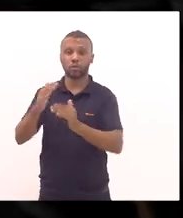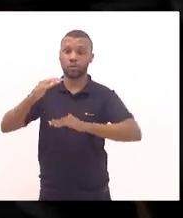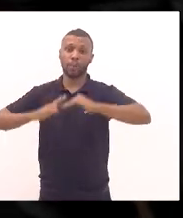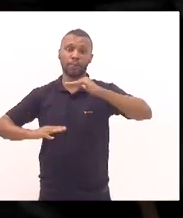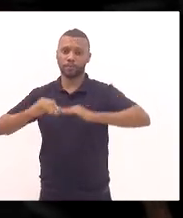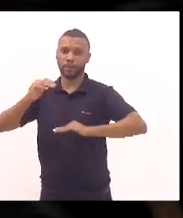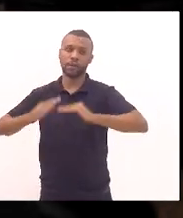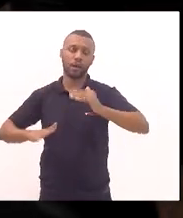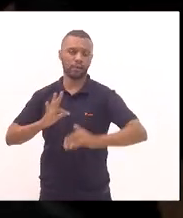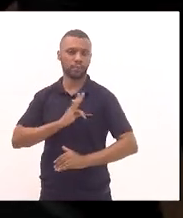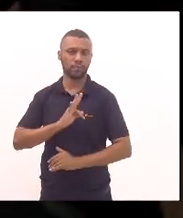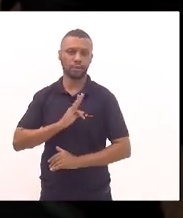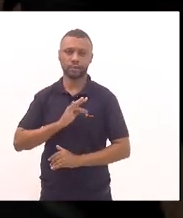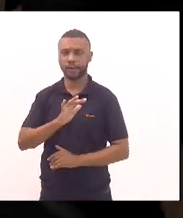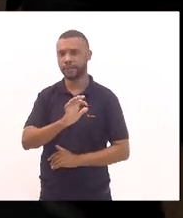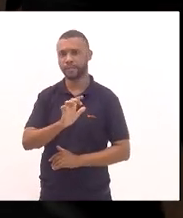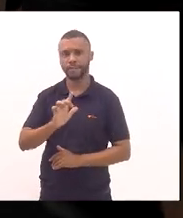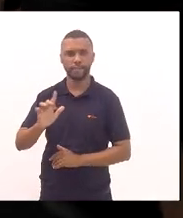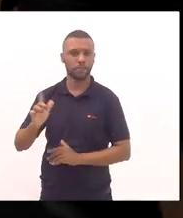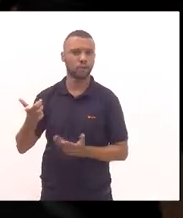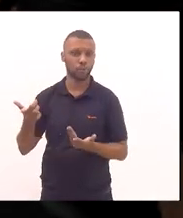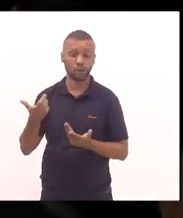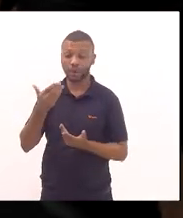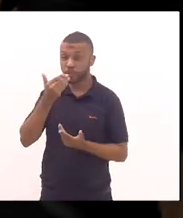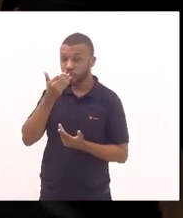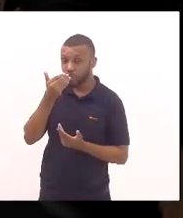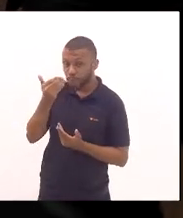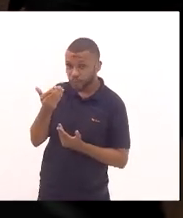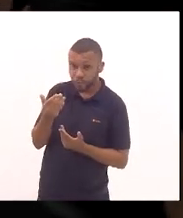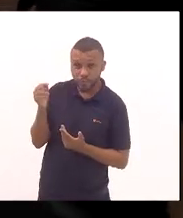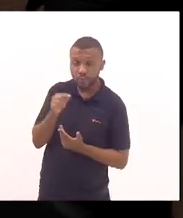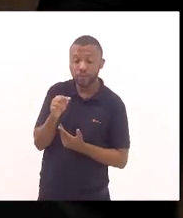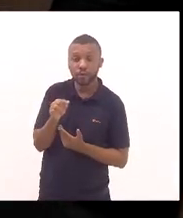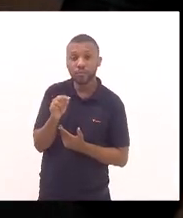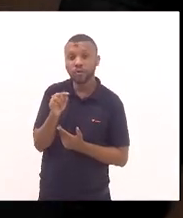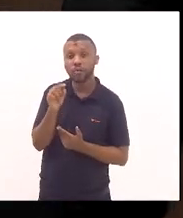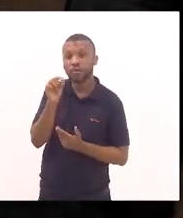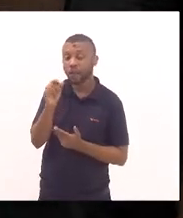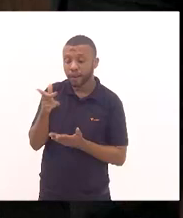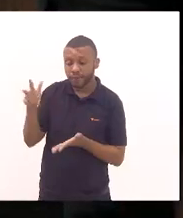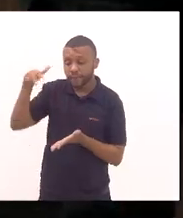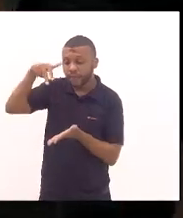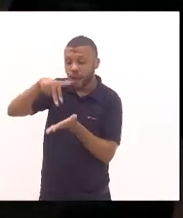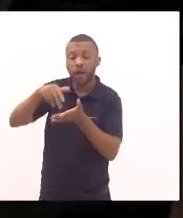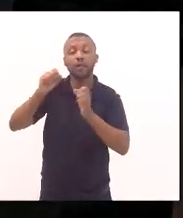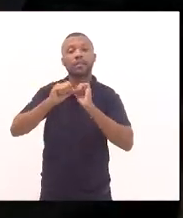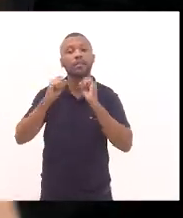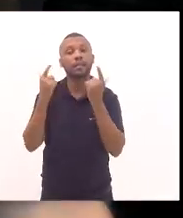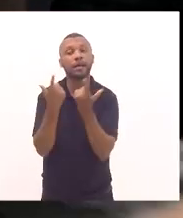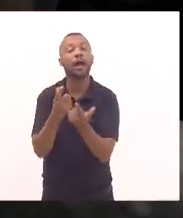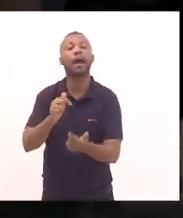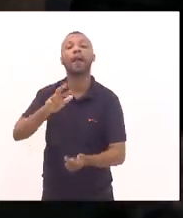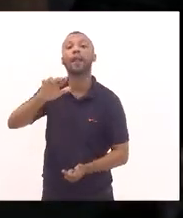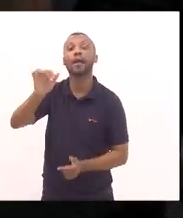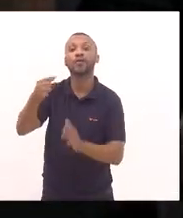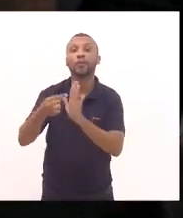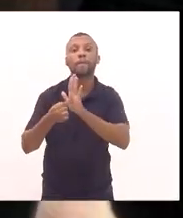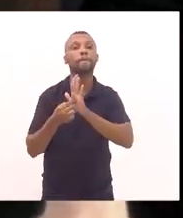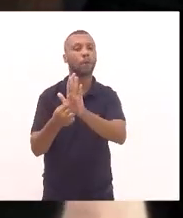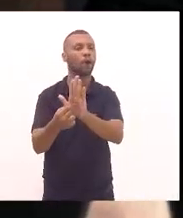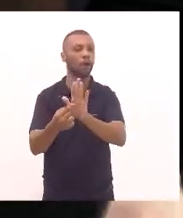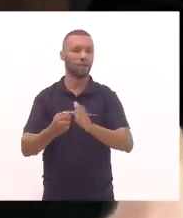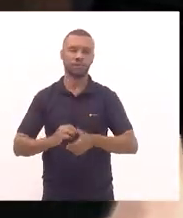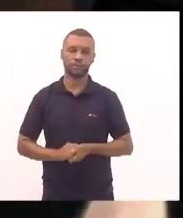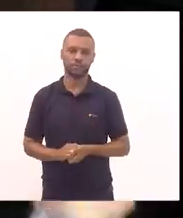Porque o que os policiais civis pediram, eles vieram nessa casa aqui trazer.